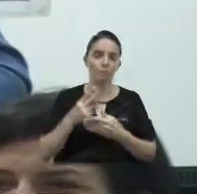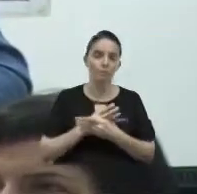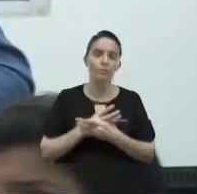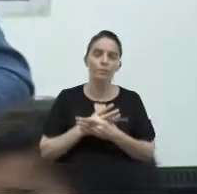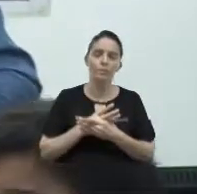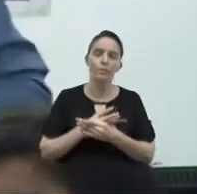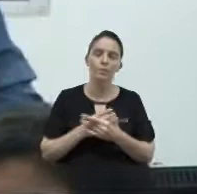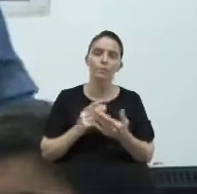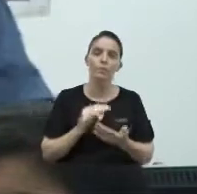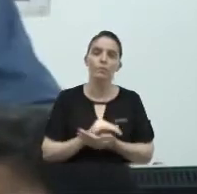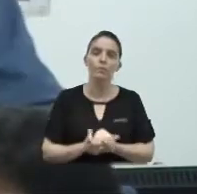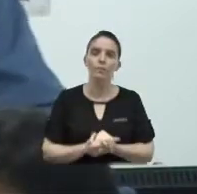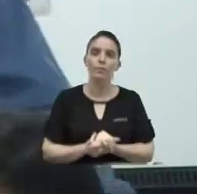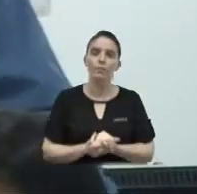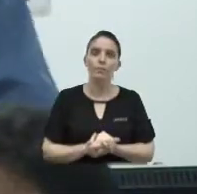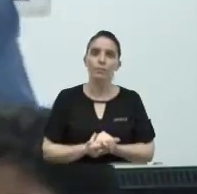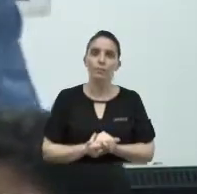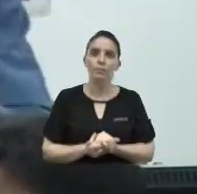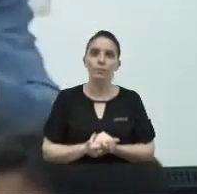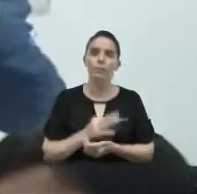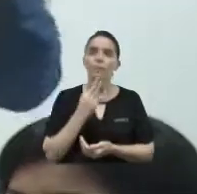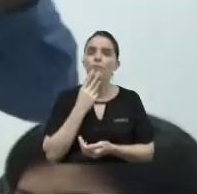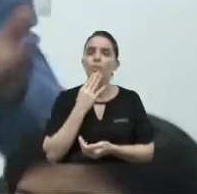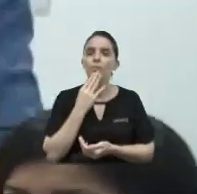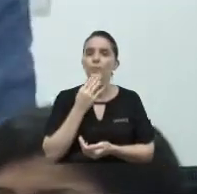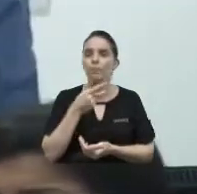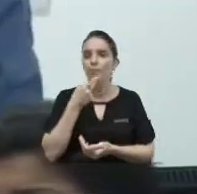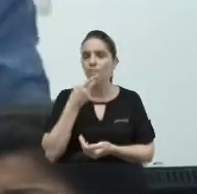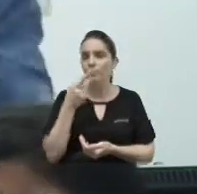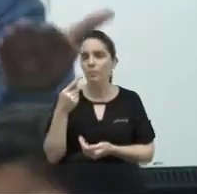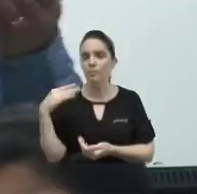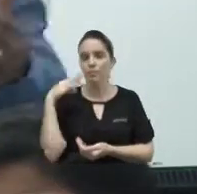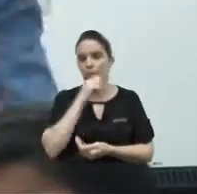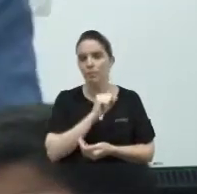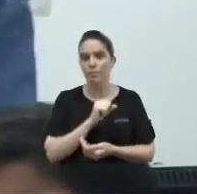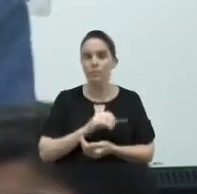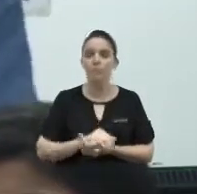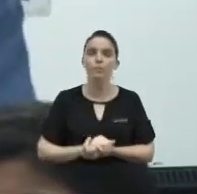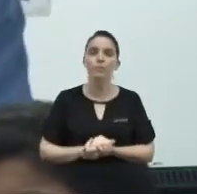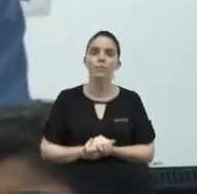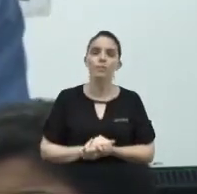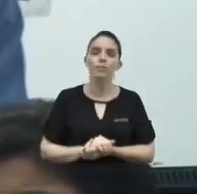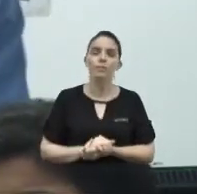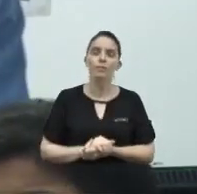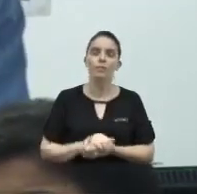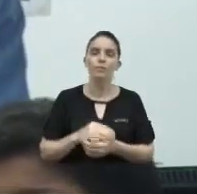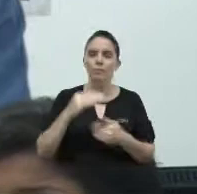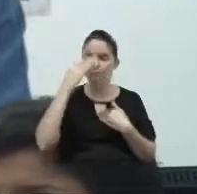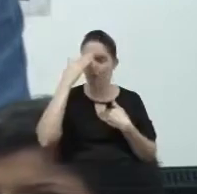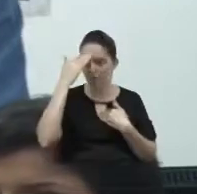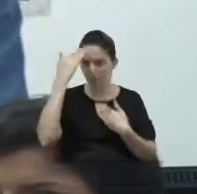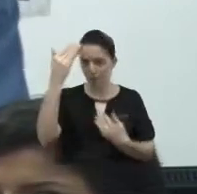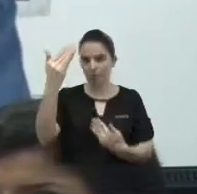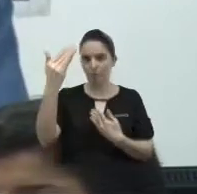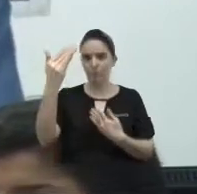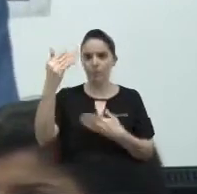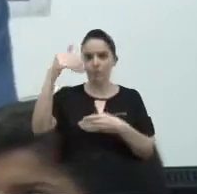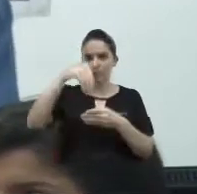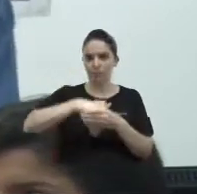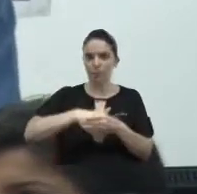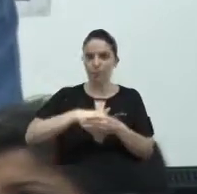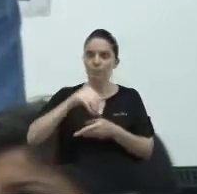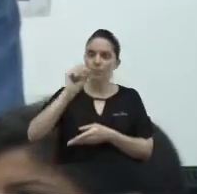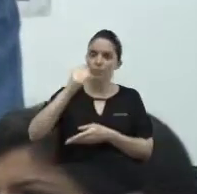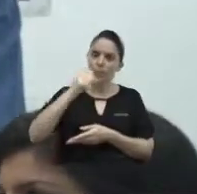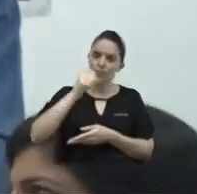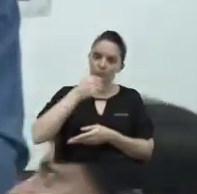casa, né? Eu gostaria, não vou me alongar muito, porque senão vou prejudicar a moção do vereador Mir, mas de agradecer os votos